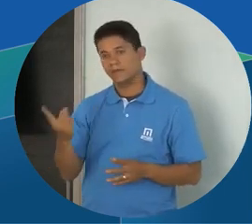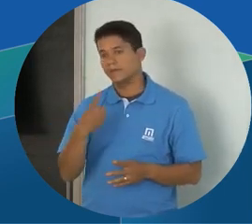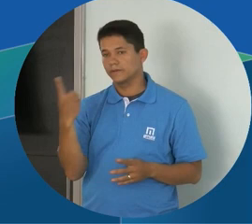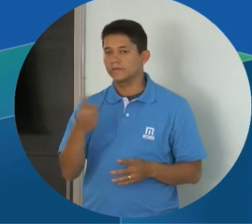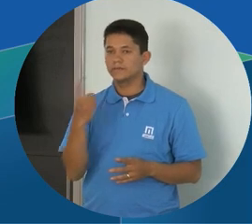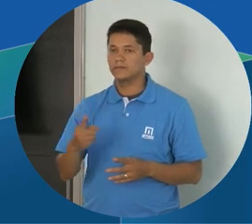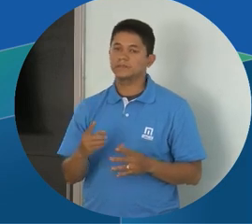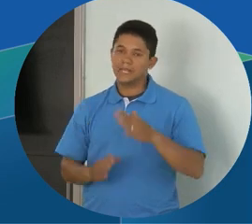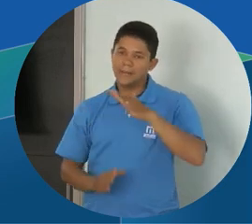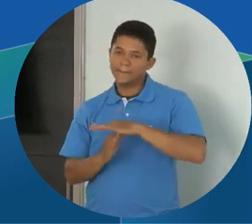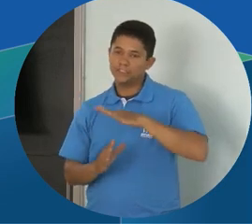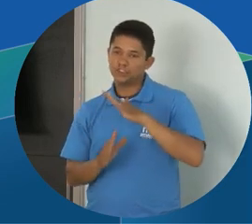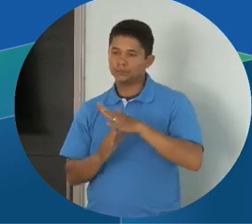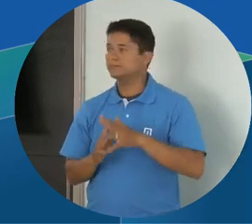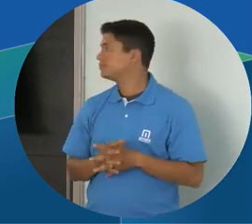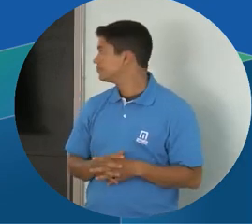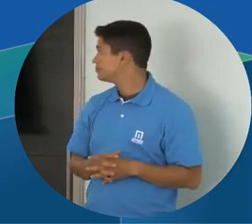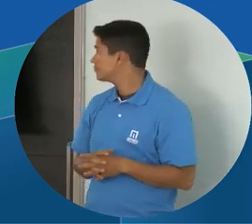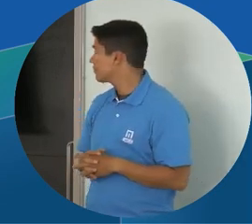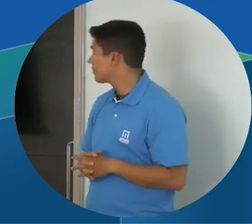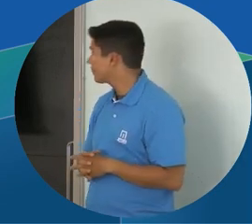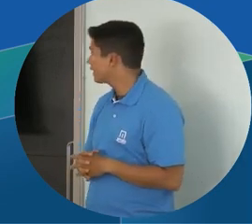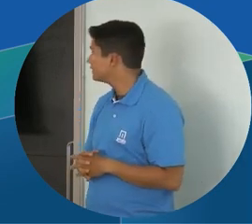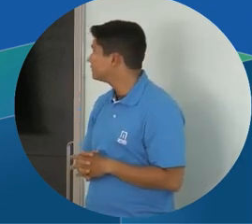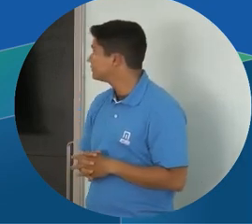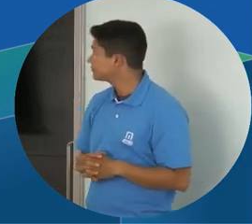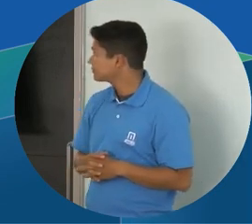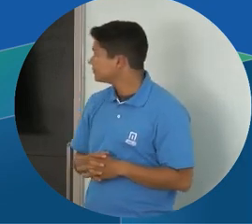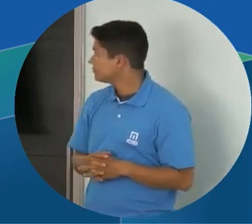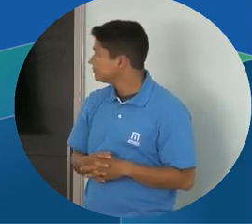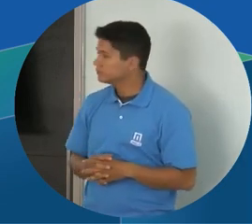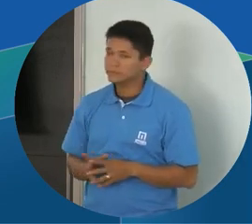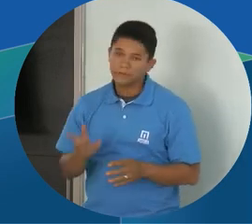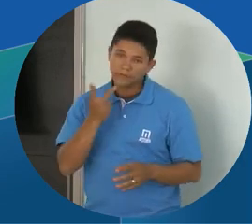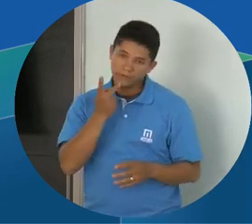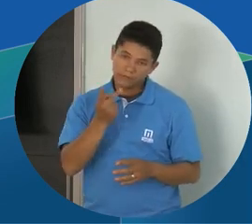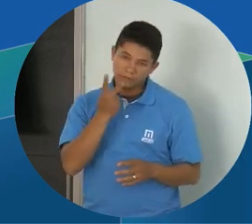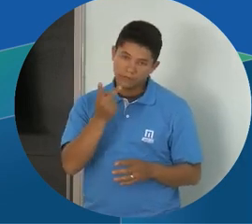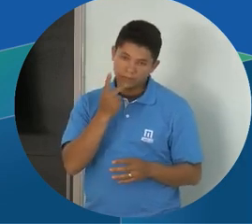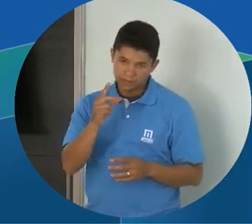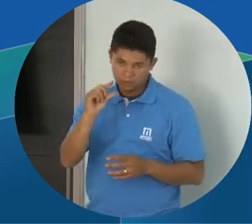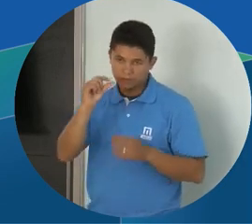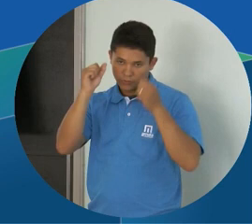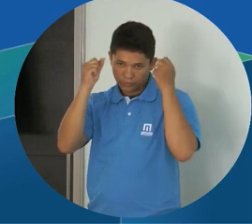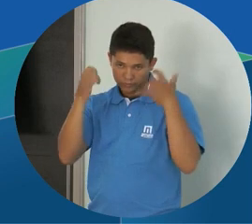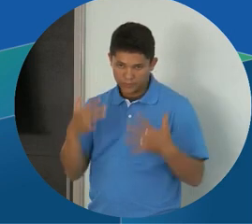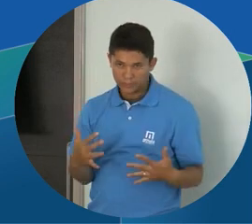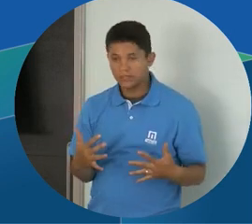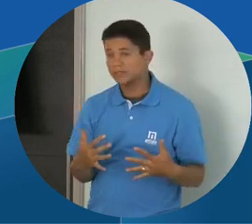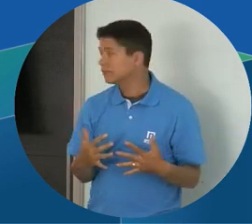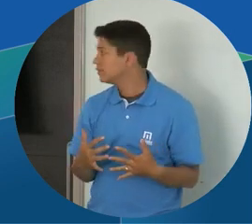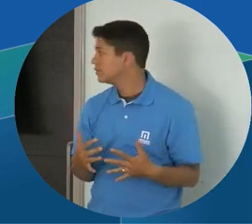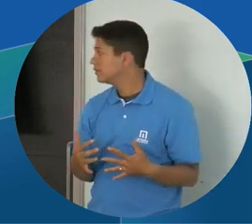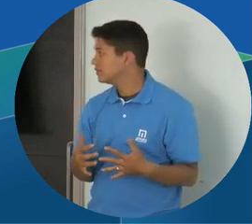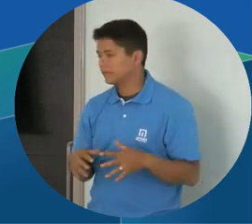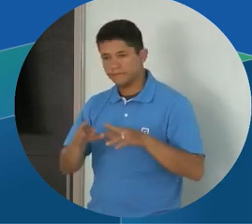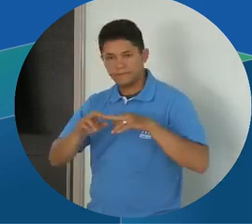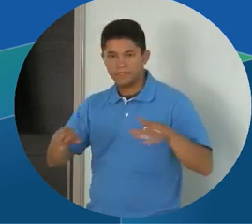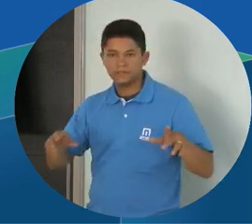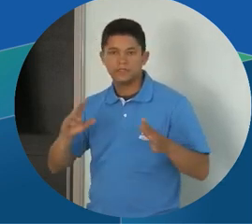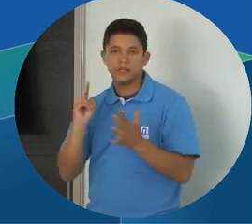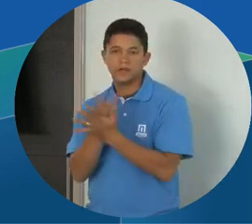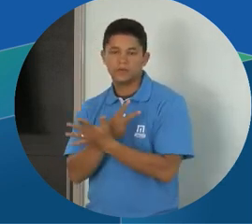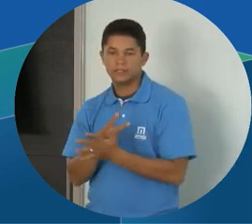condição limite, realmente. Então, aqui falando um pouco mais, entrando nos casos aqui